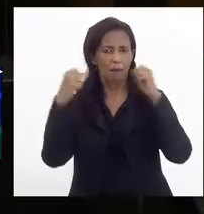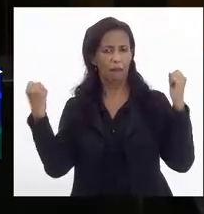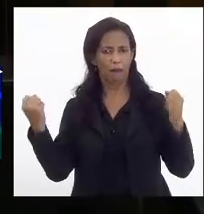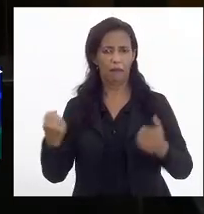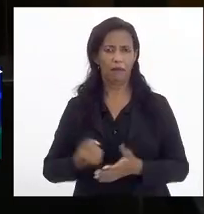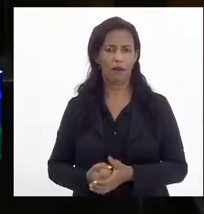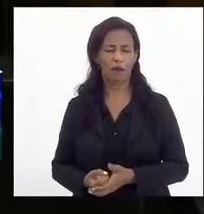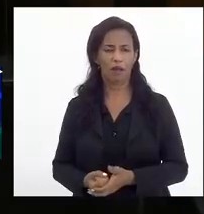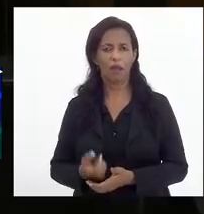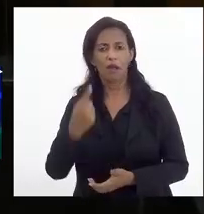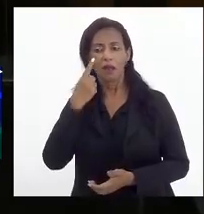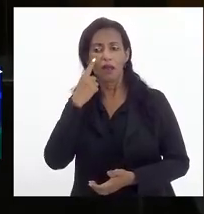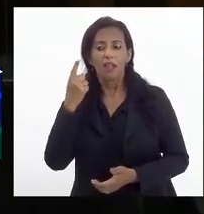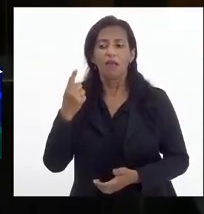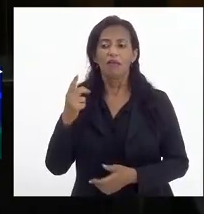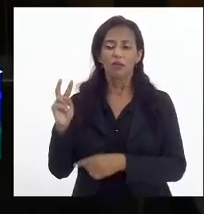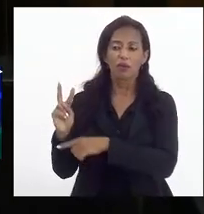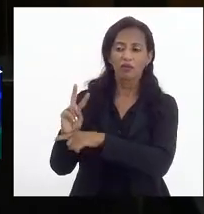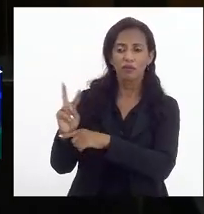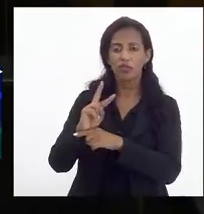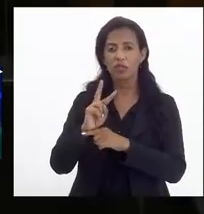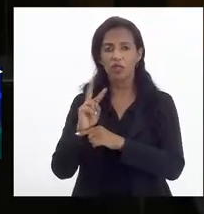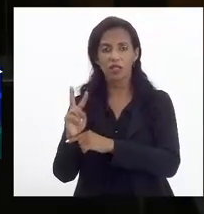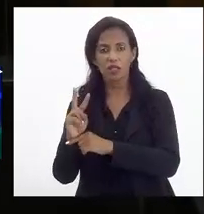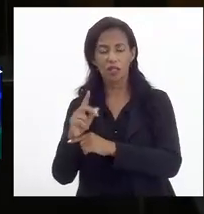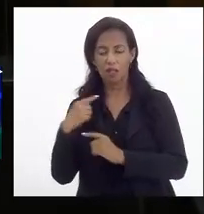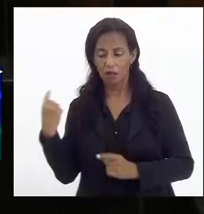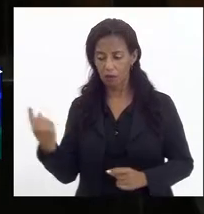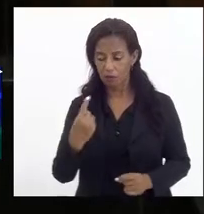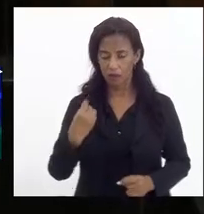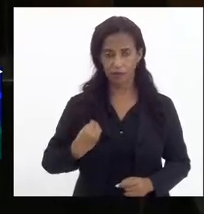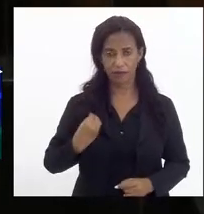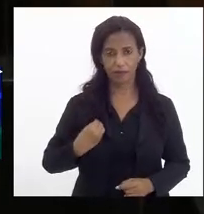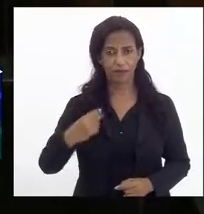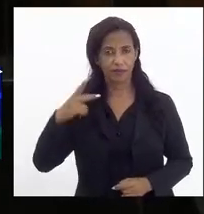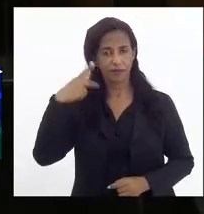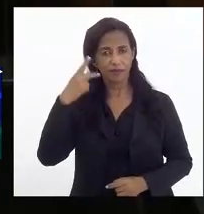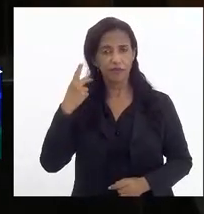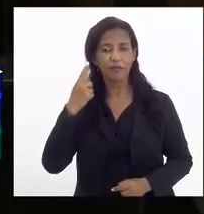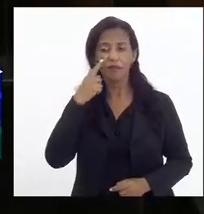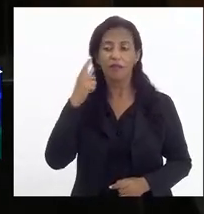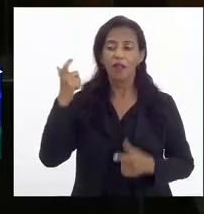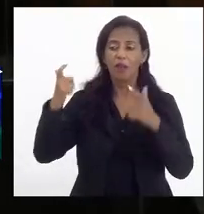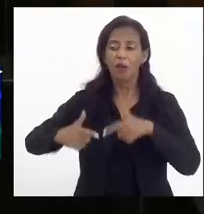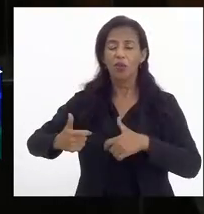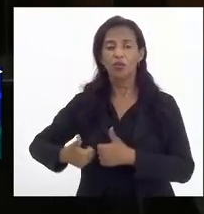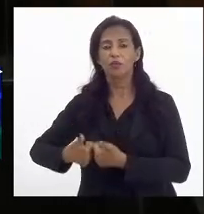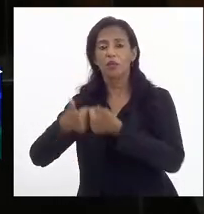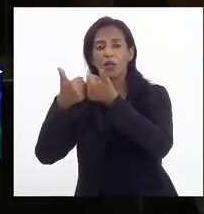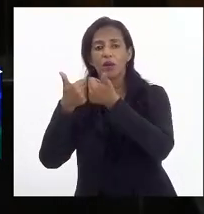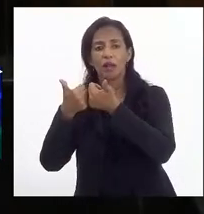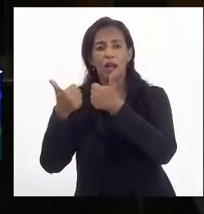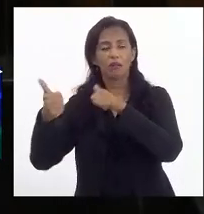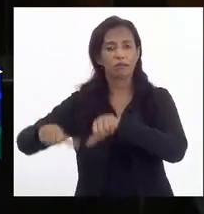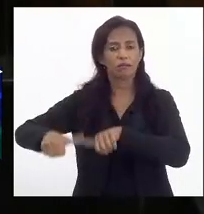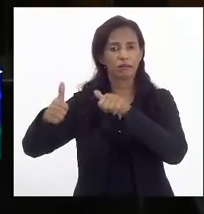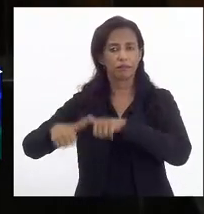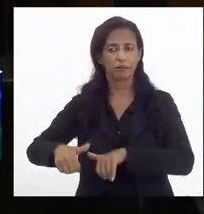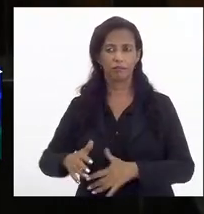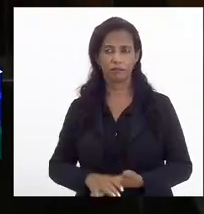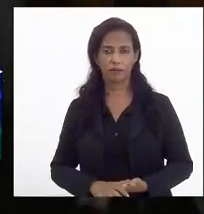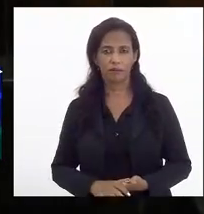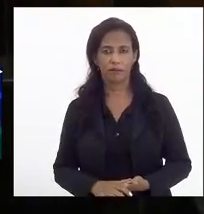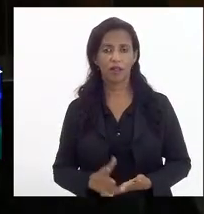contrário é colher subsídios para através da nossa atuação parlamentar ver o que pode melhorar que deve ser aperfeiçoado as